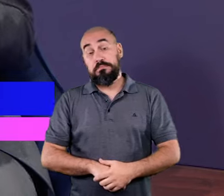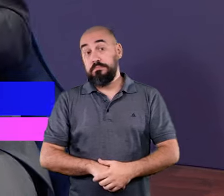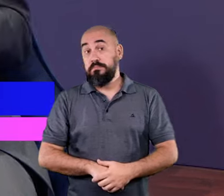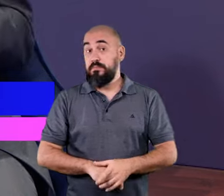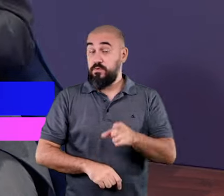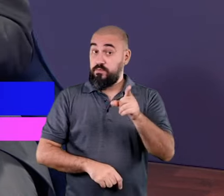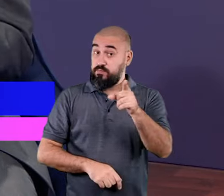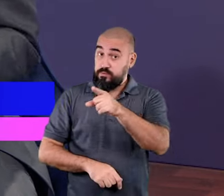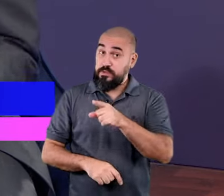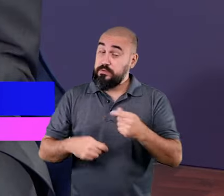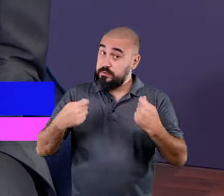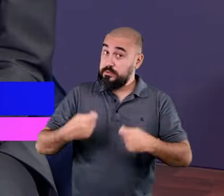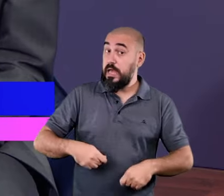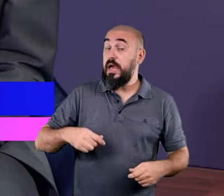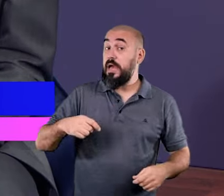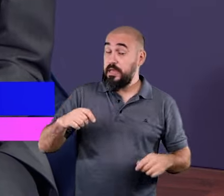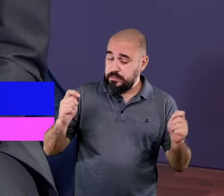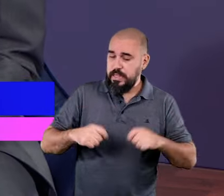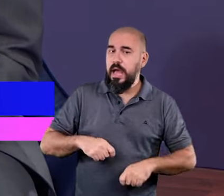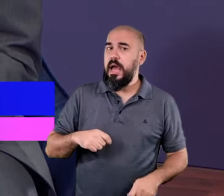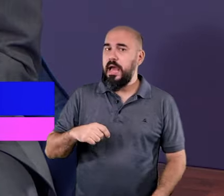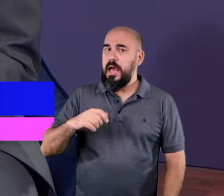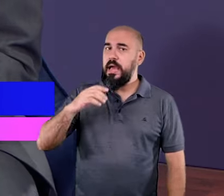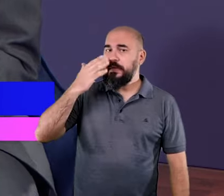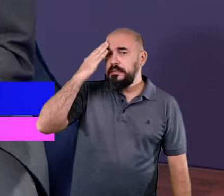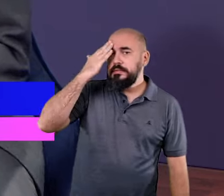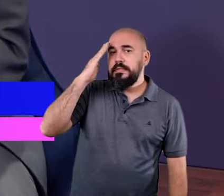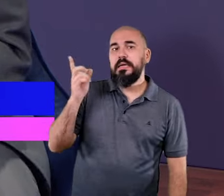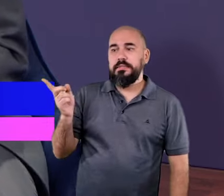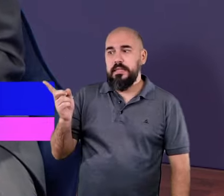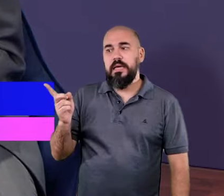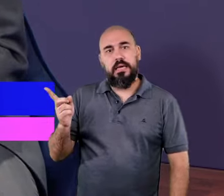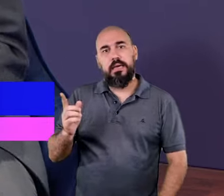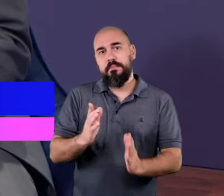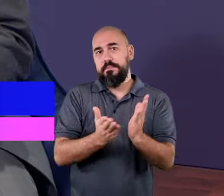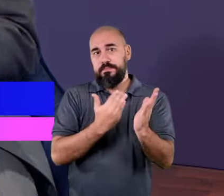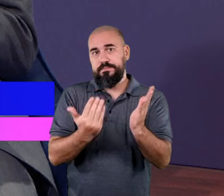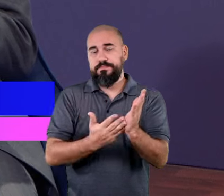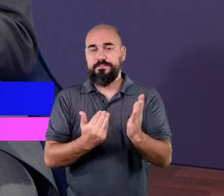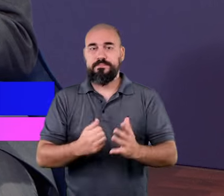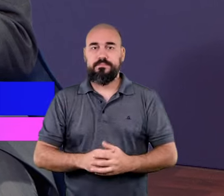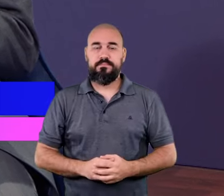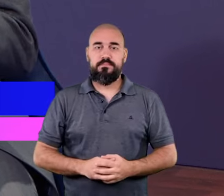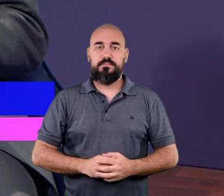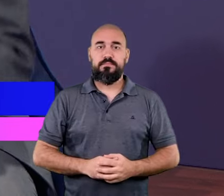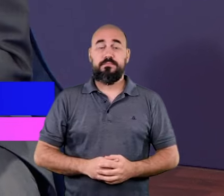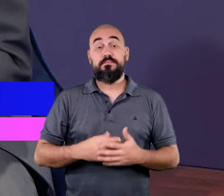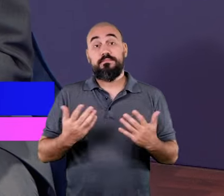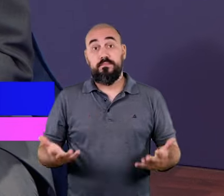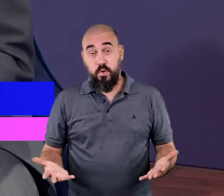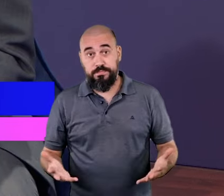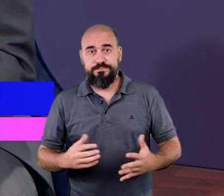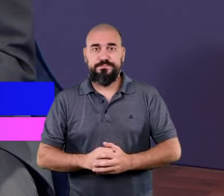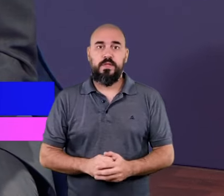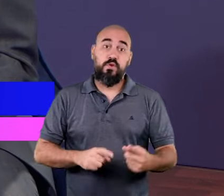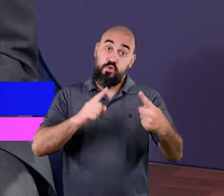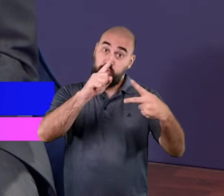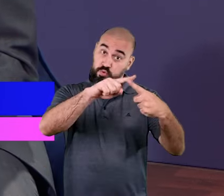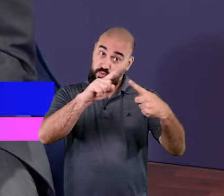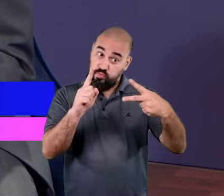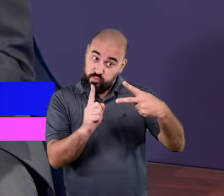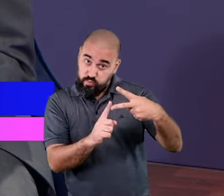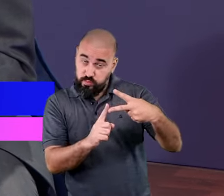você entender e compreender ainda mais a palavra do Senhor. Bom, duas coisas eu tenho que te dizer.